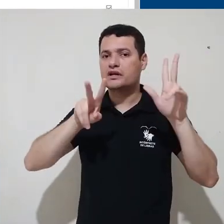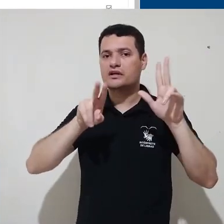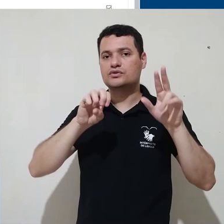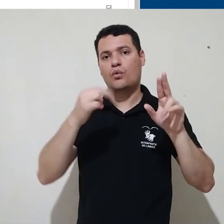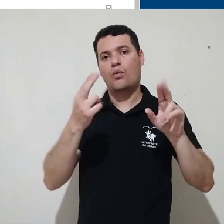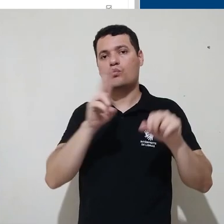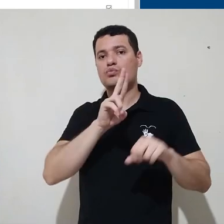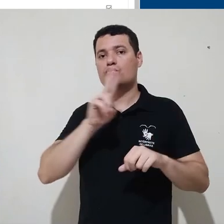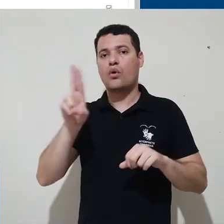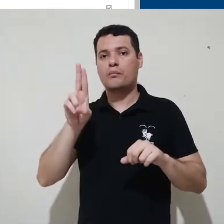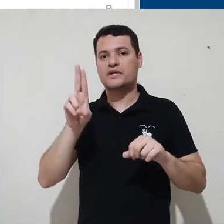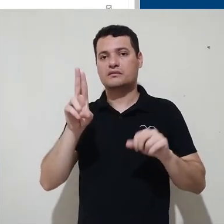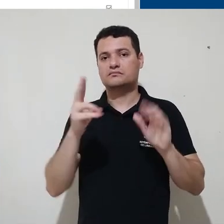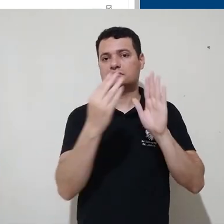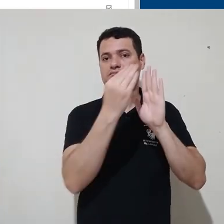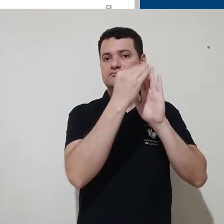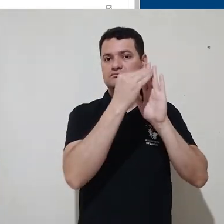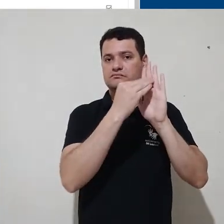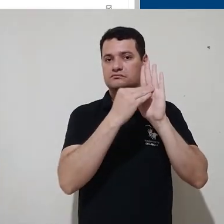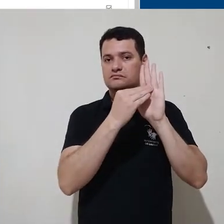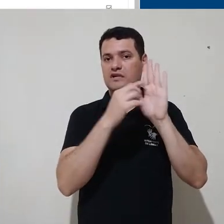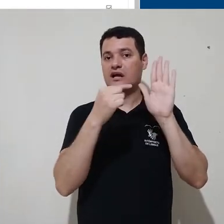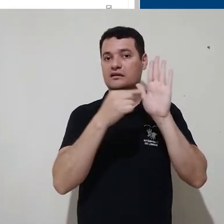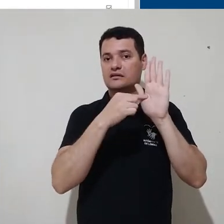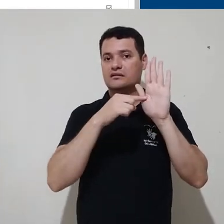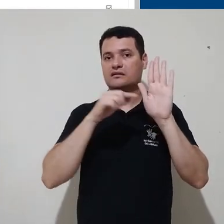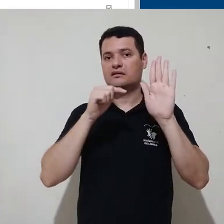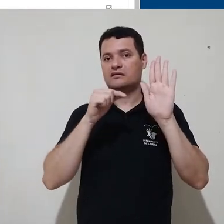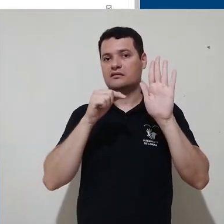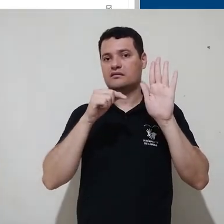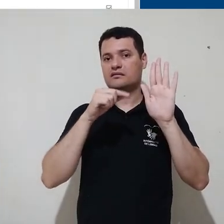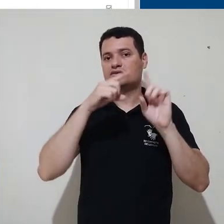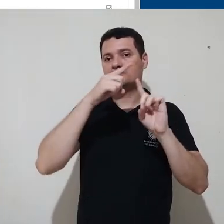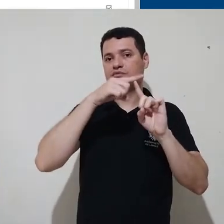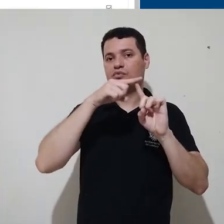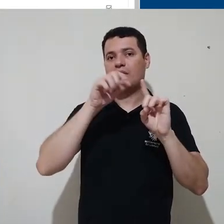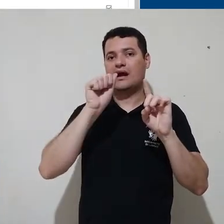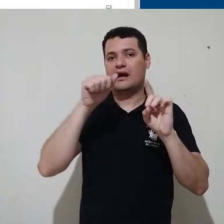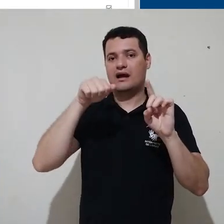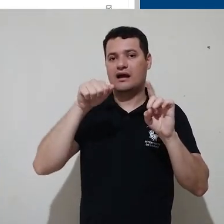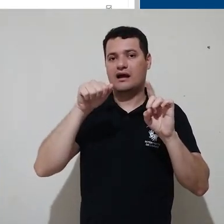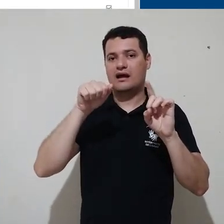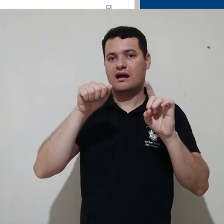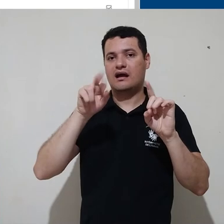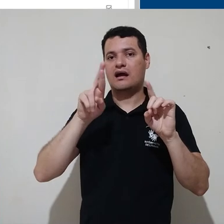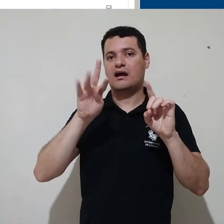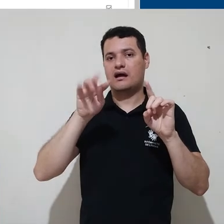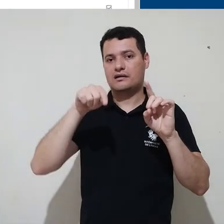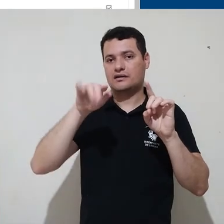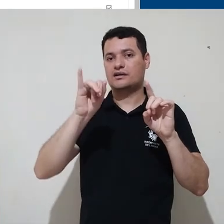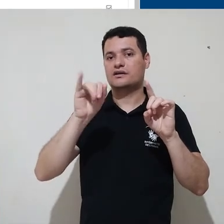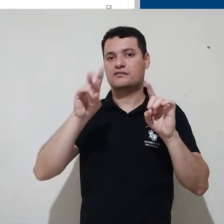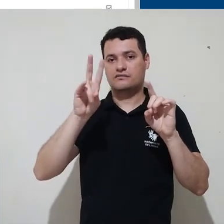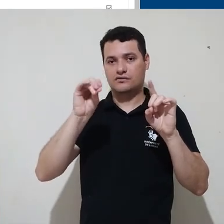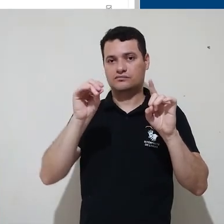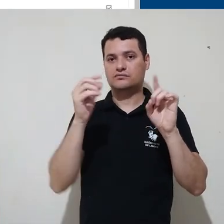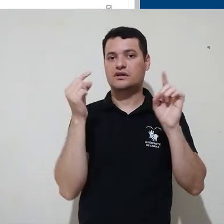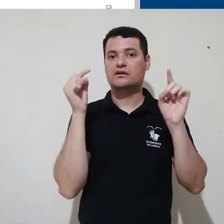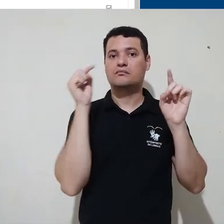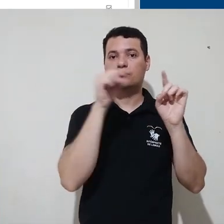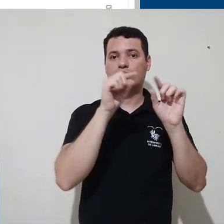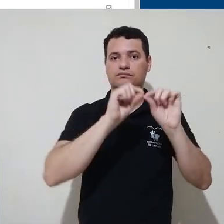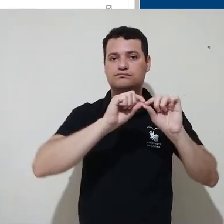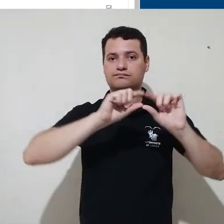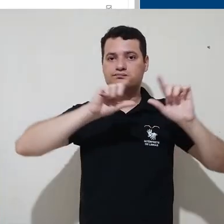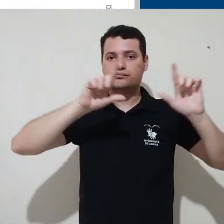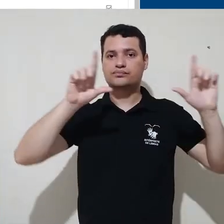seu ícone e pelo seu nome. Aqui foi inserido um recurso do tipo arquivo que pode ser